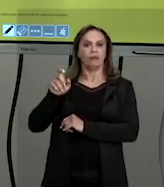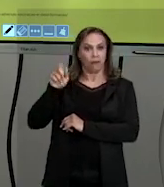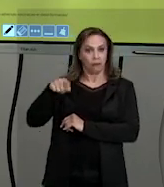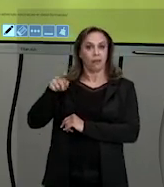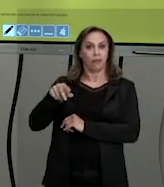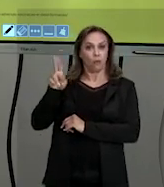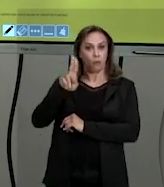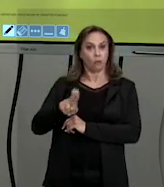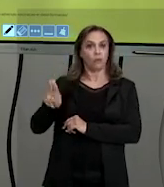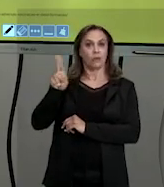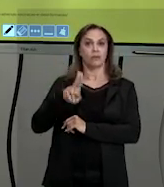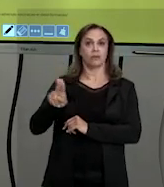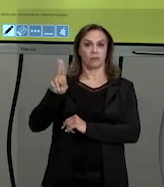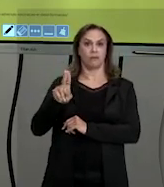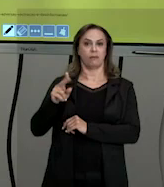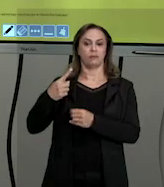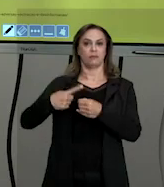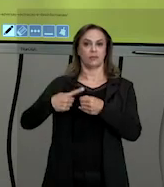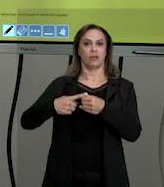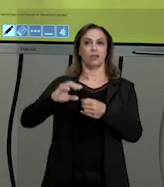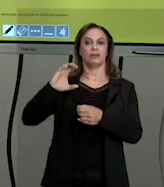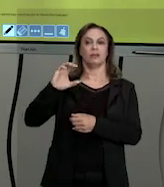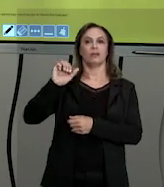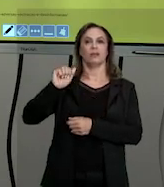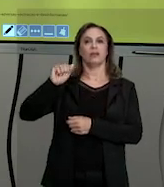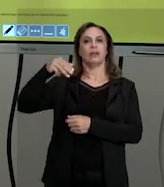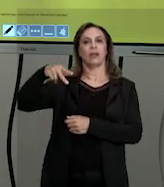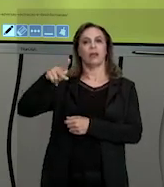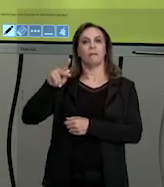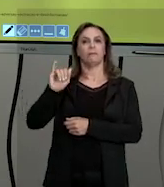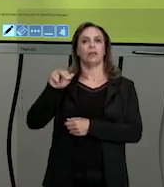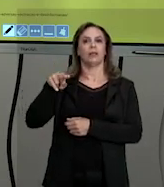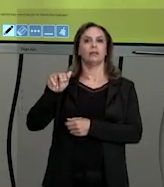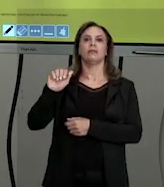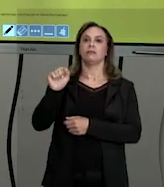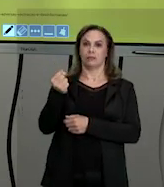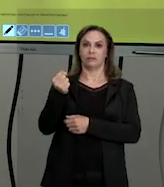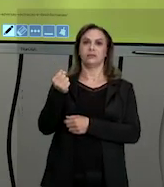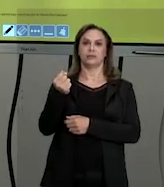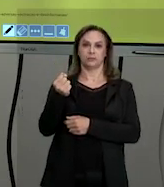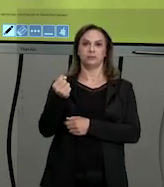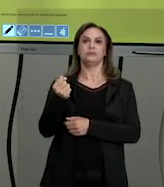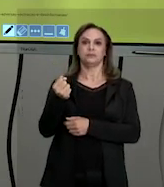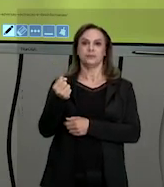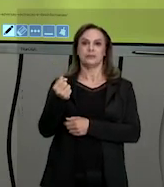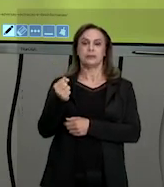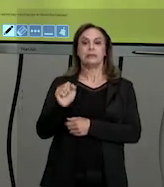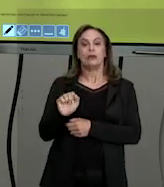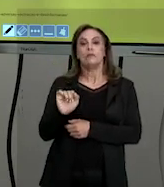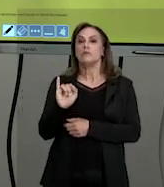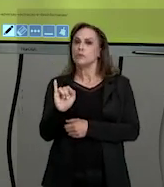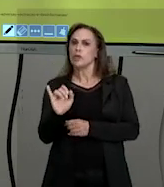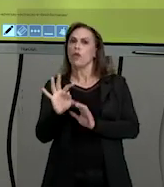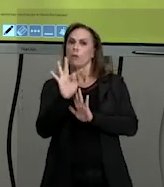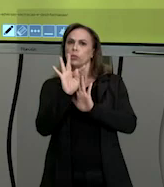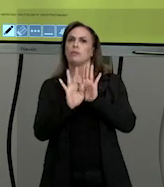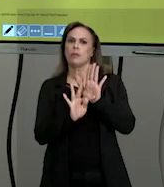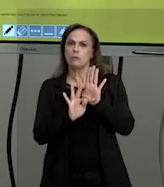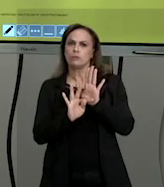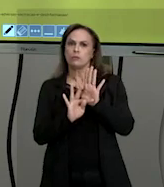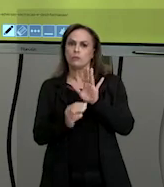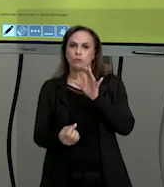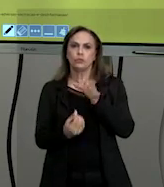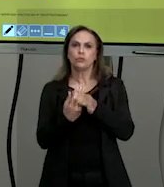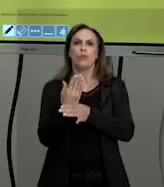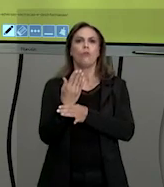texto que veio de produção de dentro de uma universidade, você já pode confiar